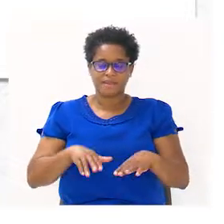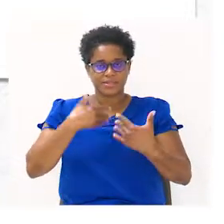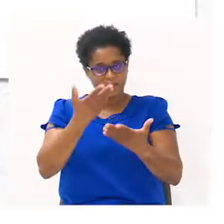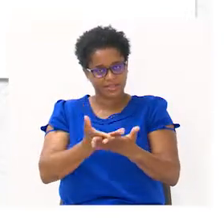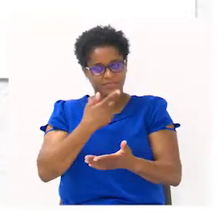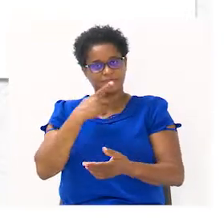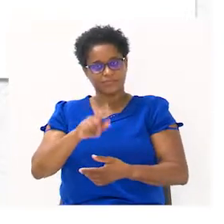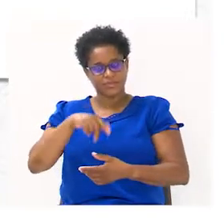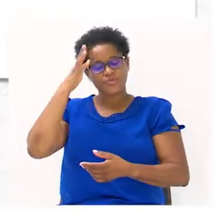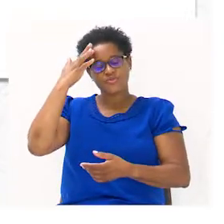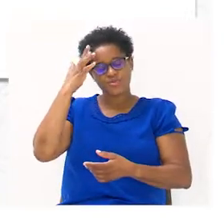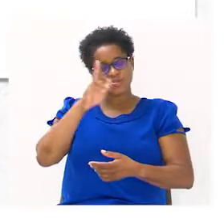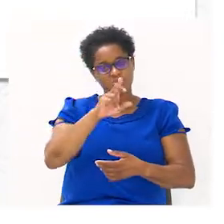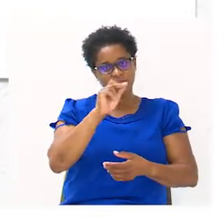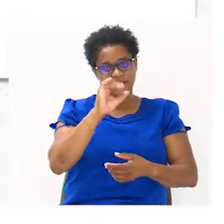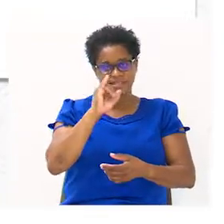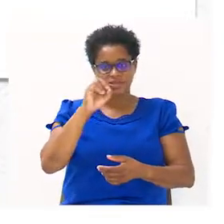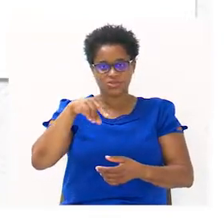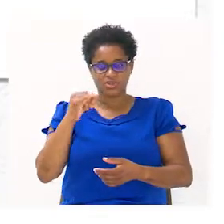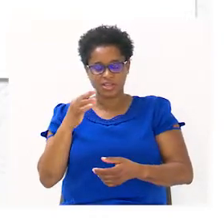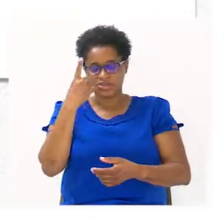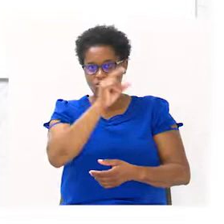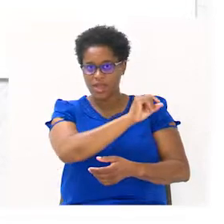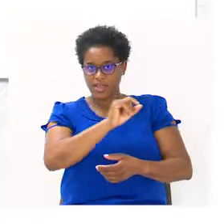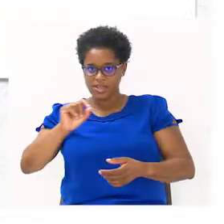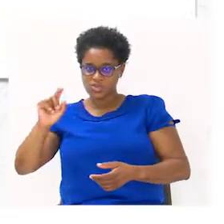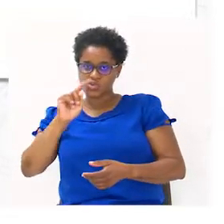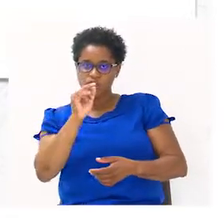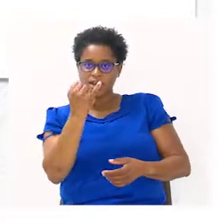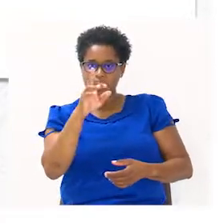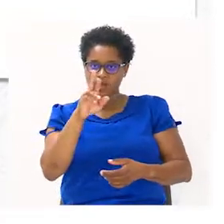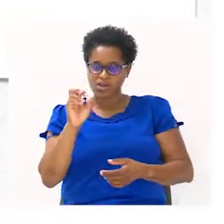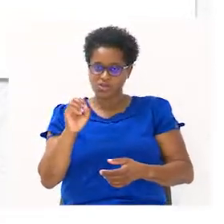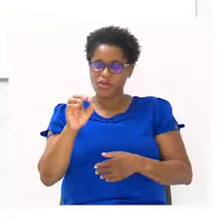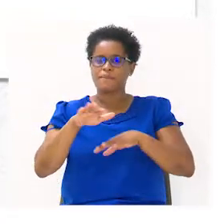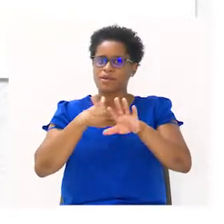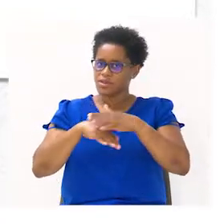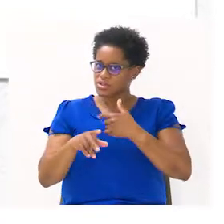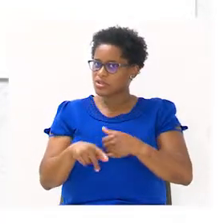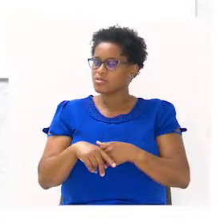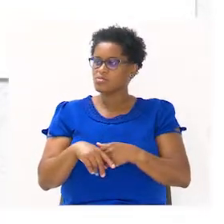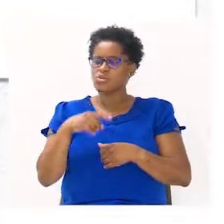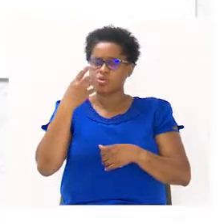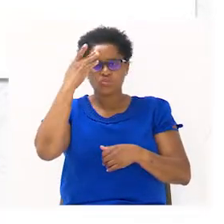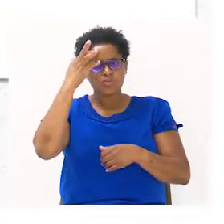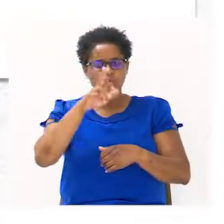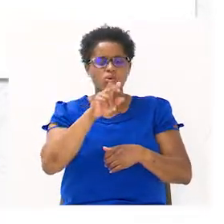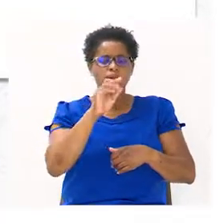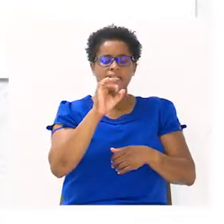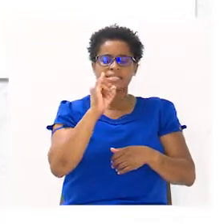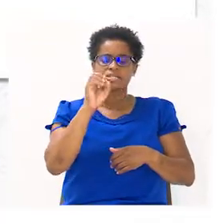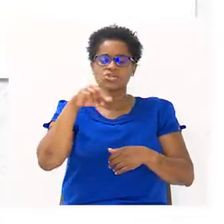Representação de números racionais no eixo. Para representar um número racional